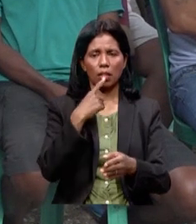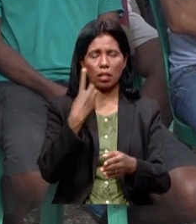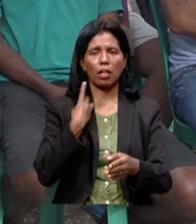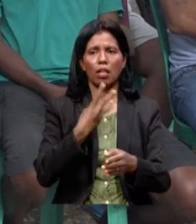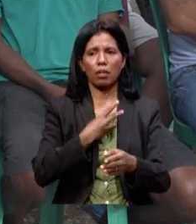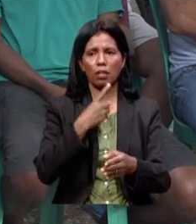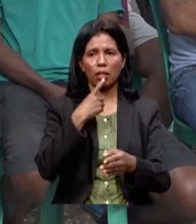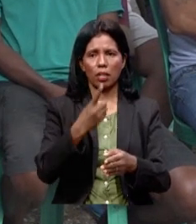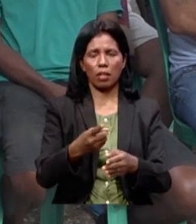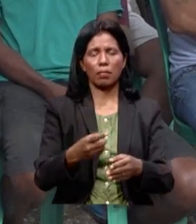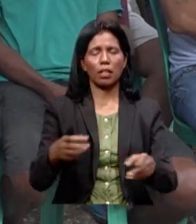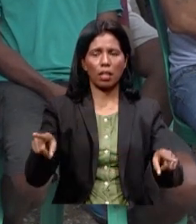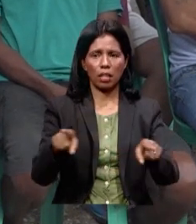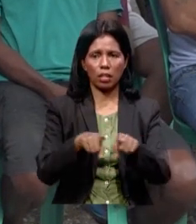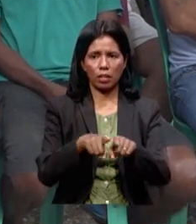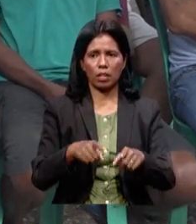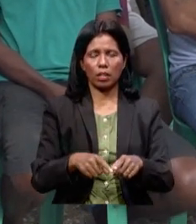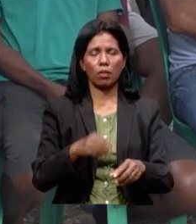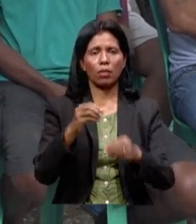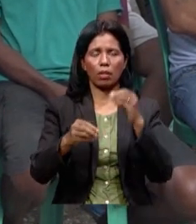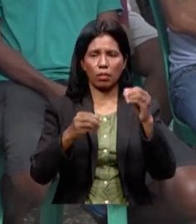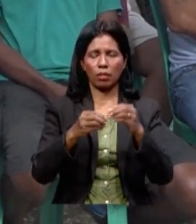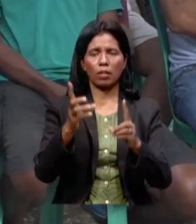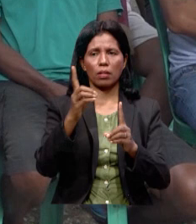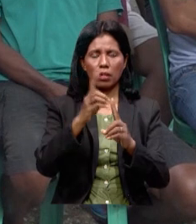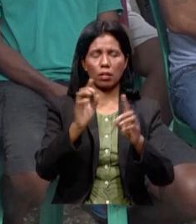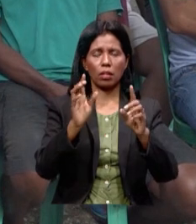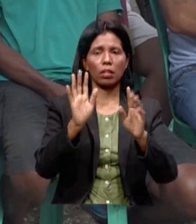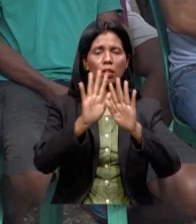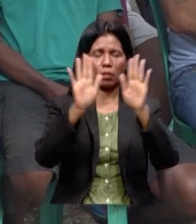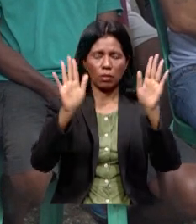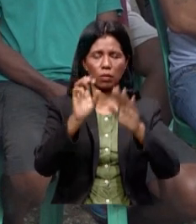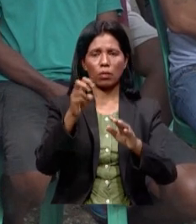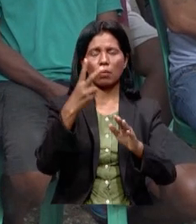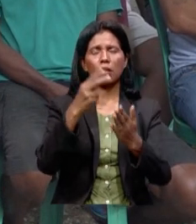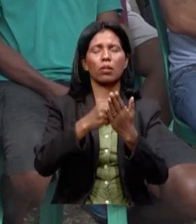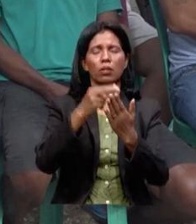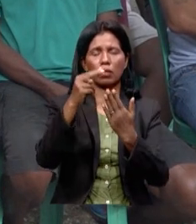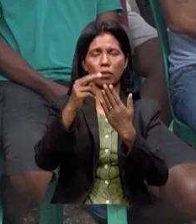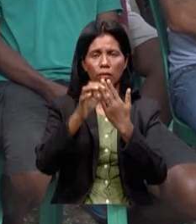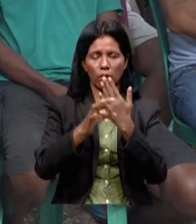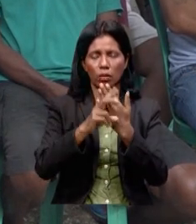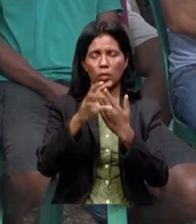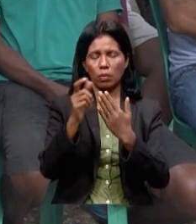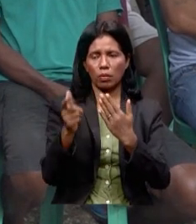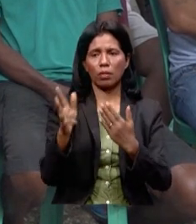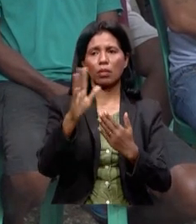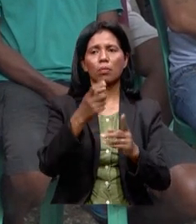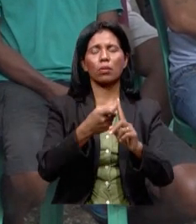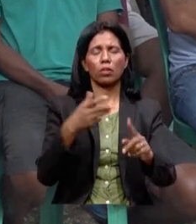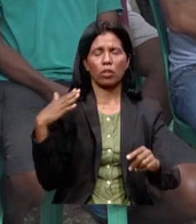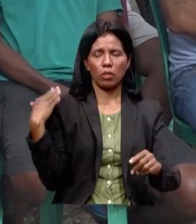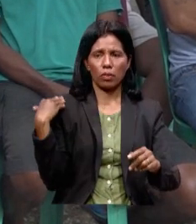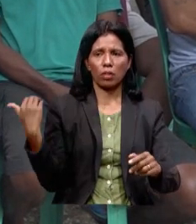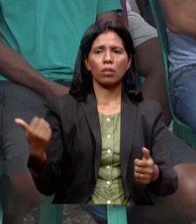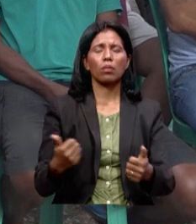reafirma ami nia posisaun kata yaloron domingo 12 de fevereiro 2023 Ami usi grupo Juventude